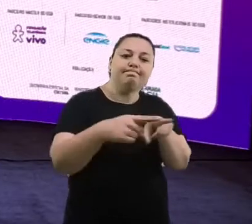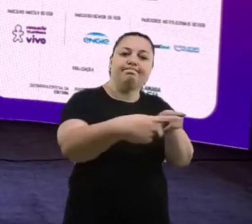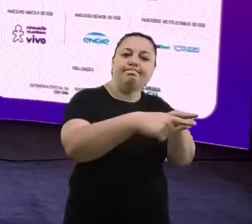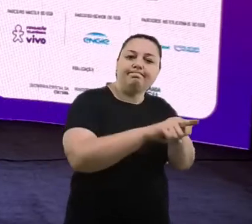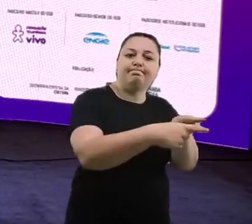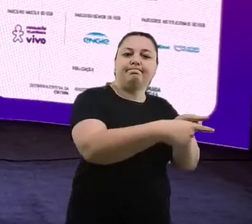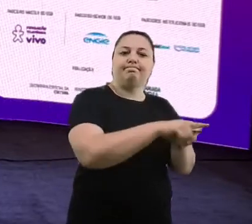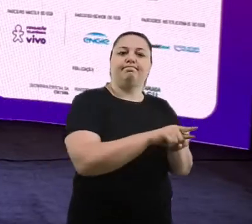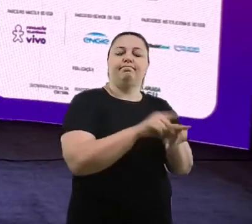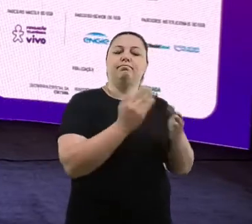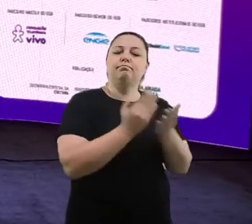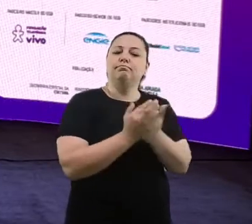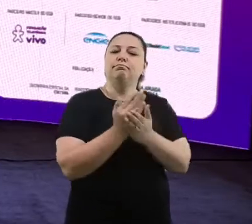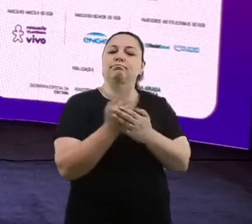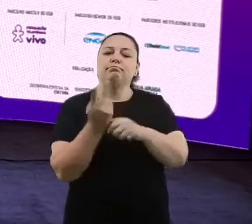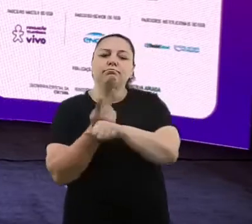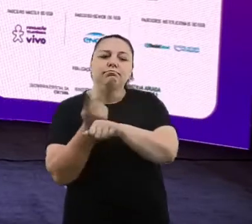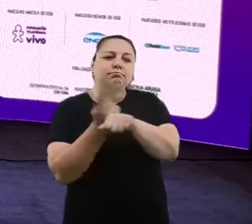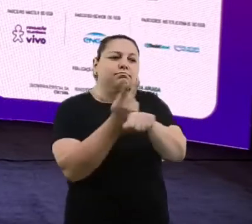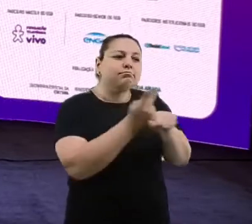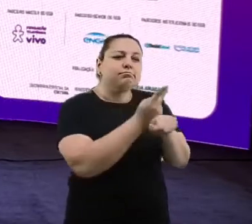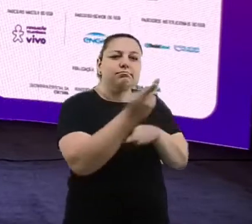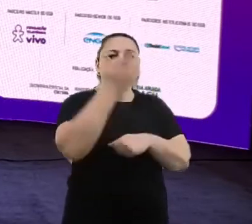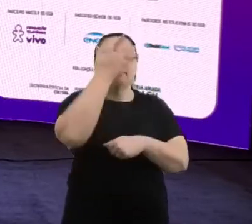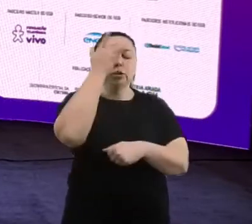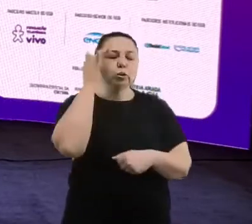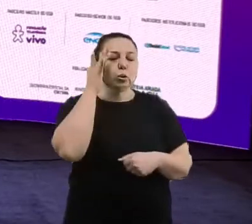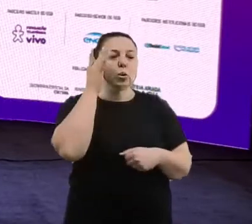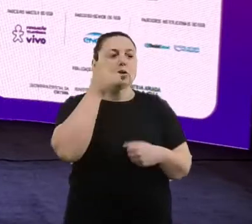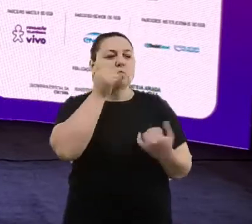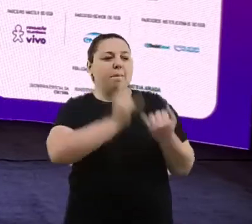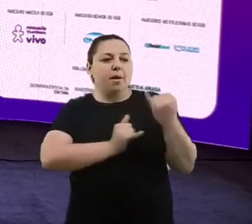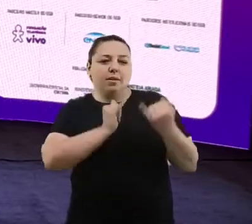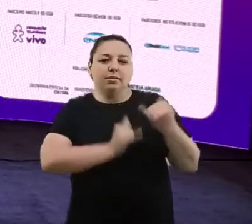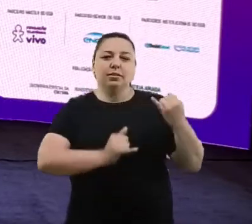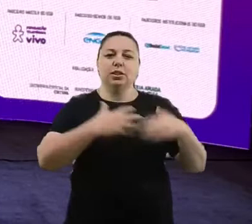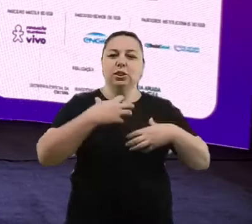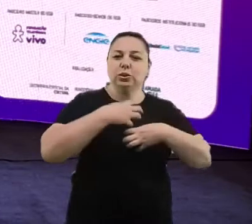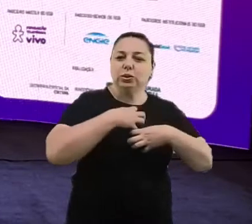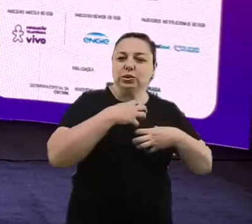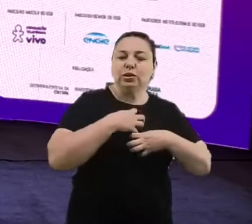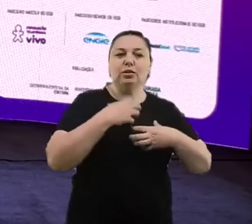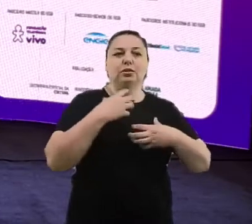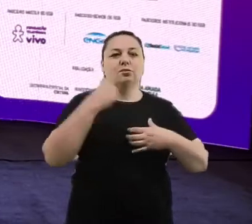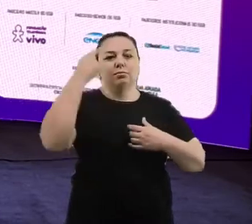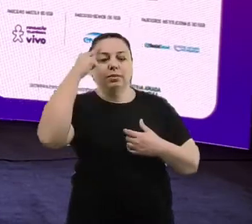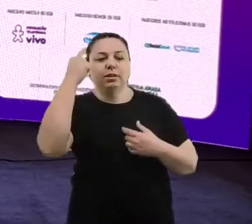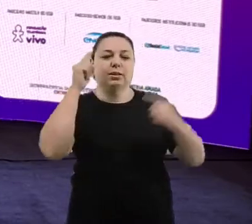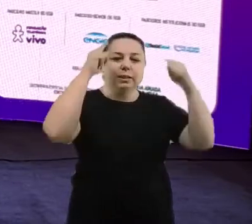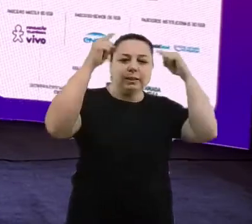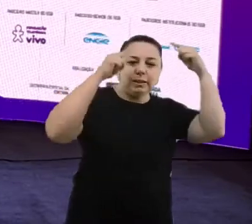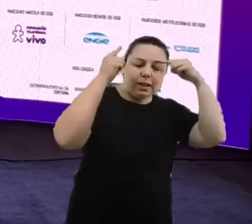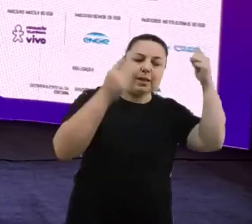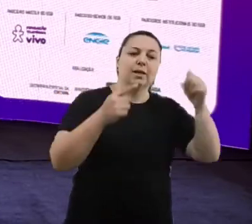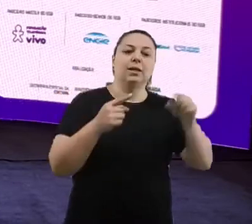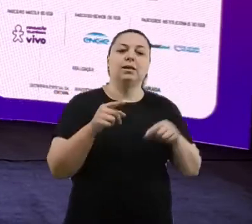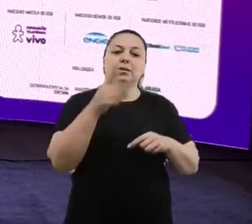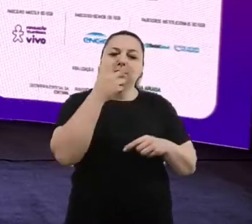complementassem os skills dele, as habilidades dele, para compor isso e construir a Uper.